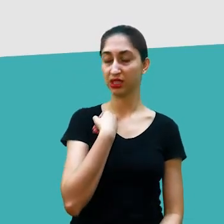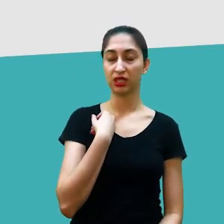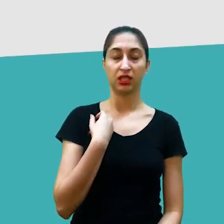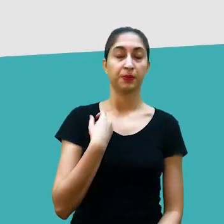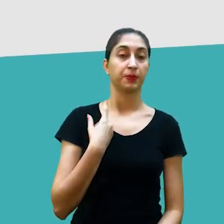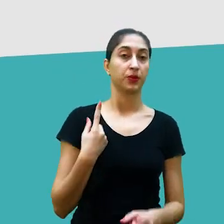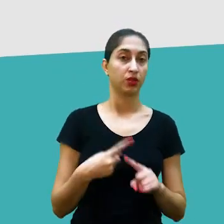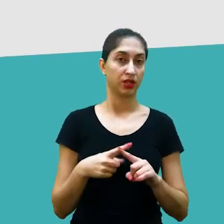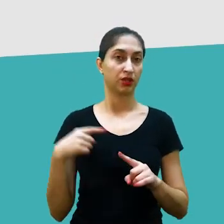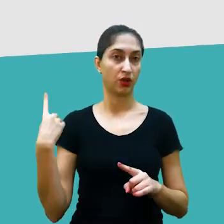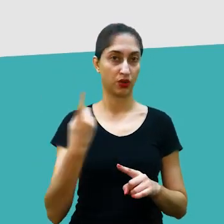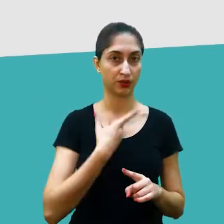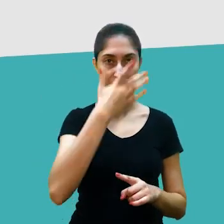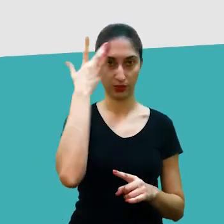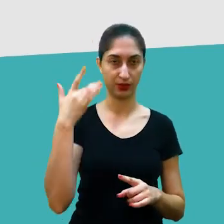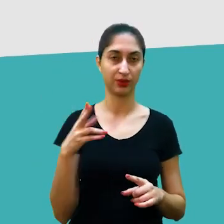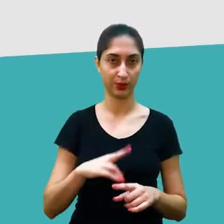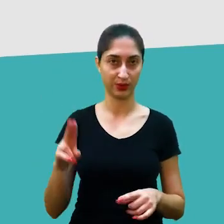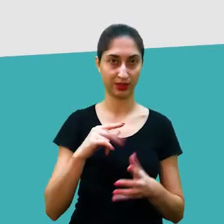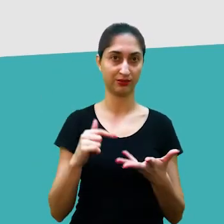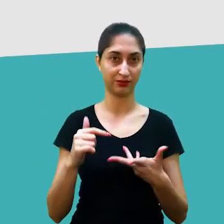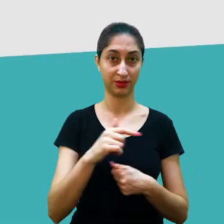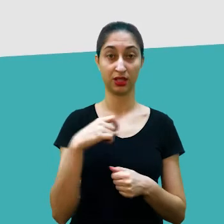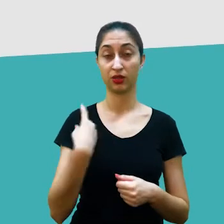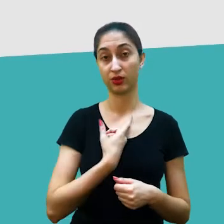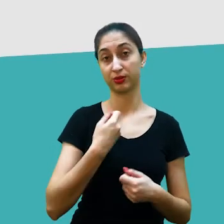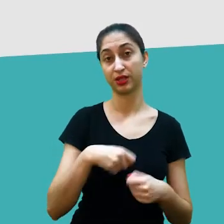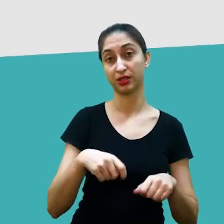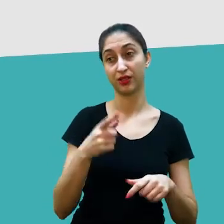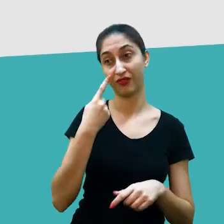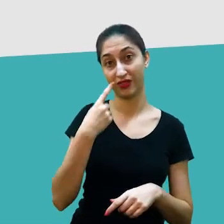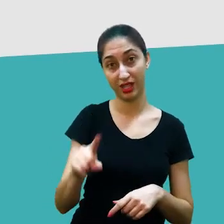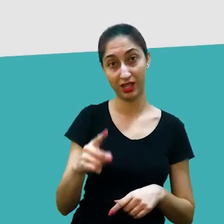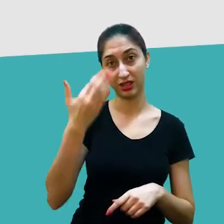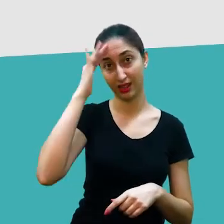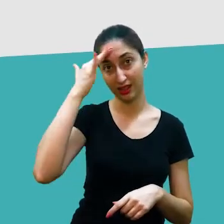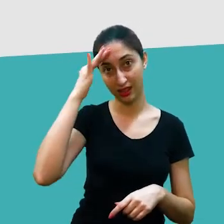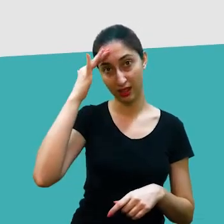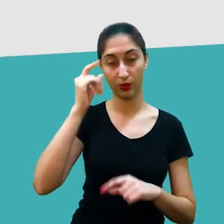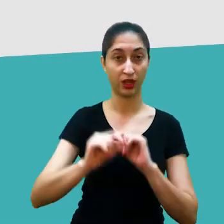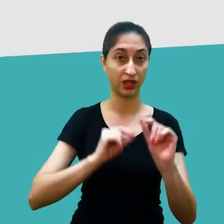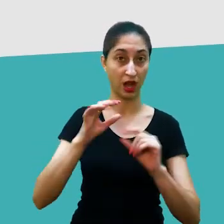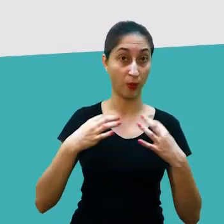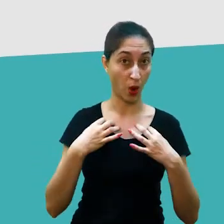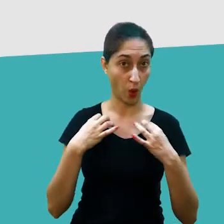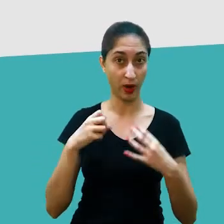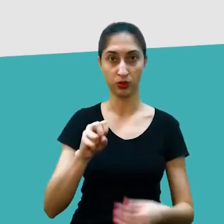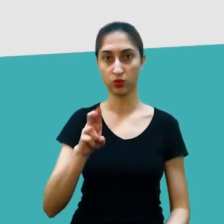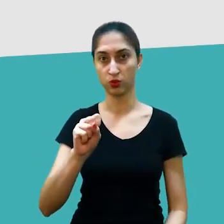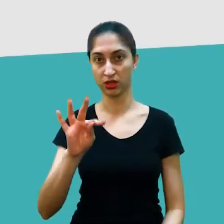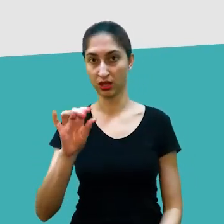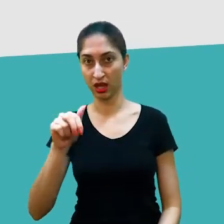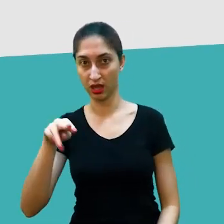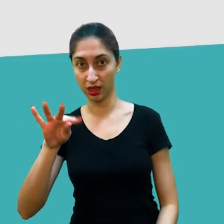gente, como consumidores, a gente começa a ter esse olhar de entender o que é uma roupa sustentável, né, que